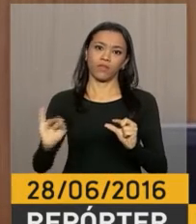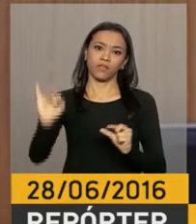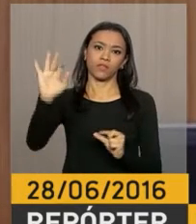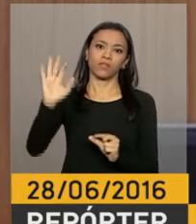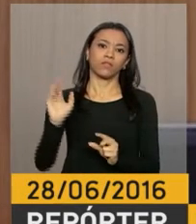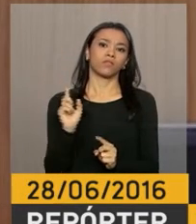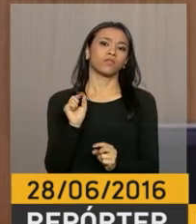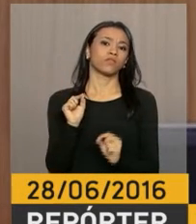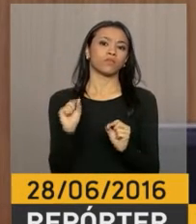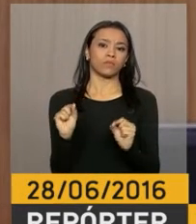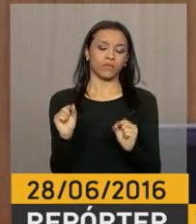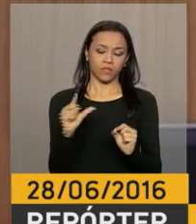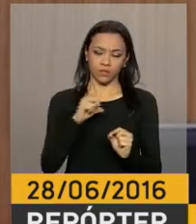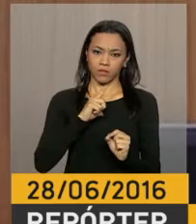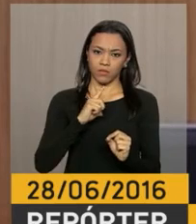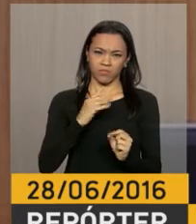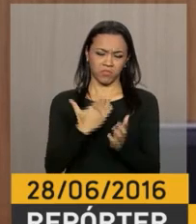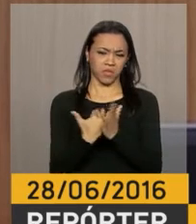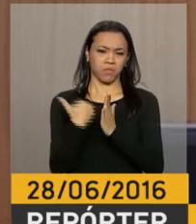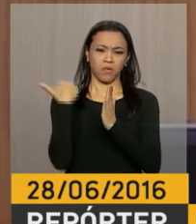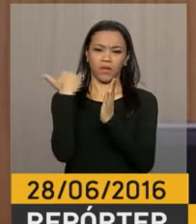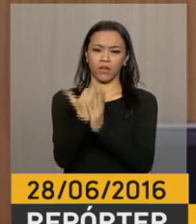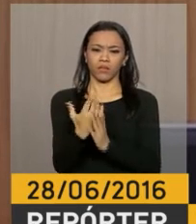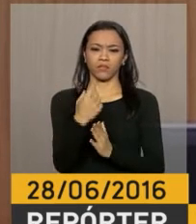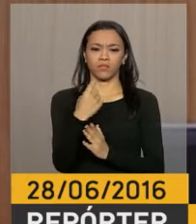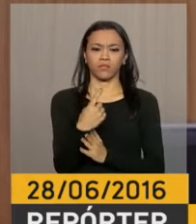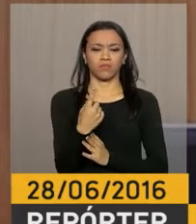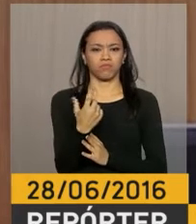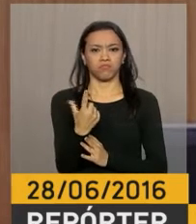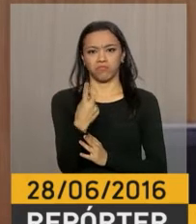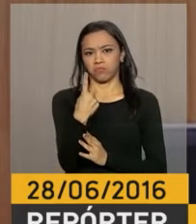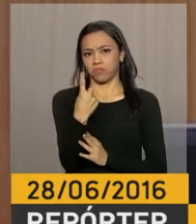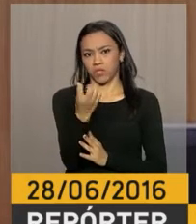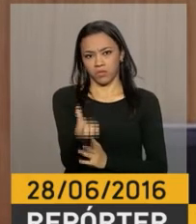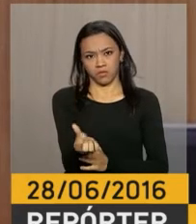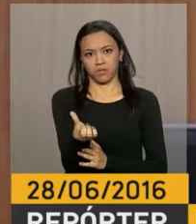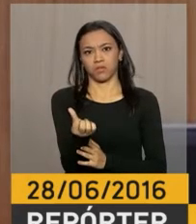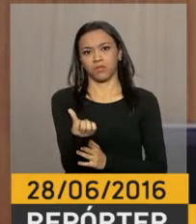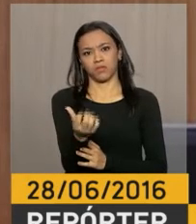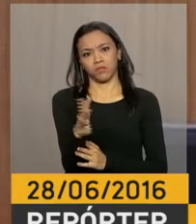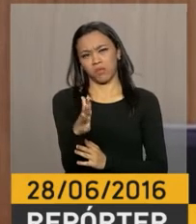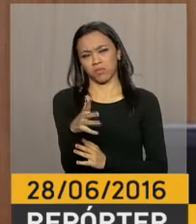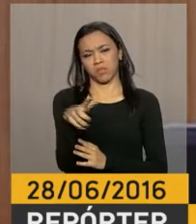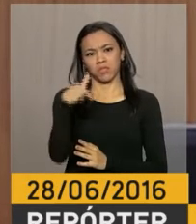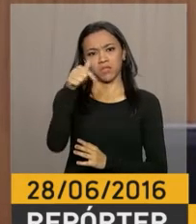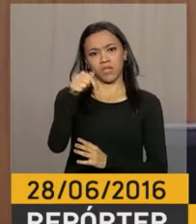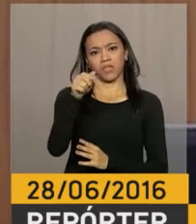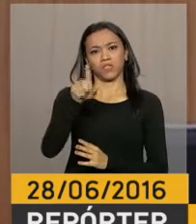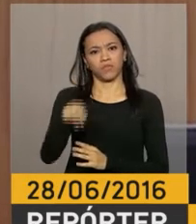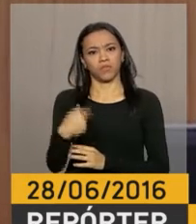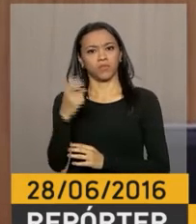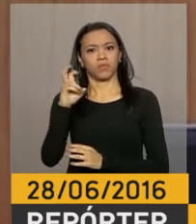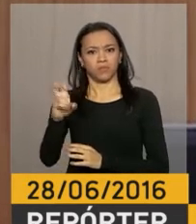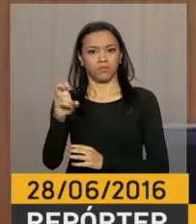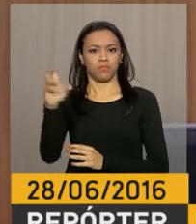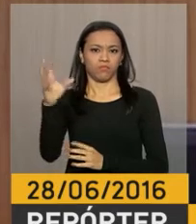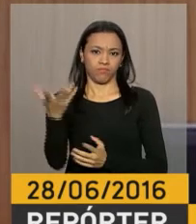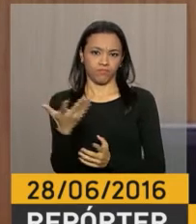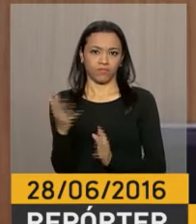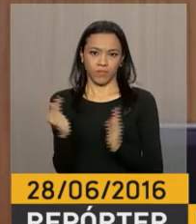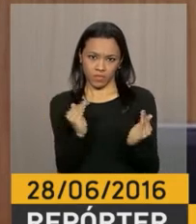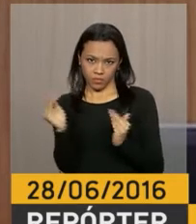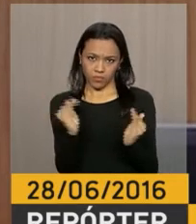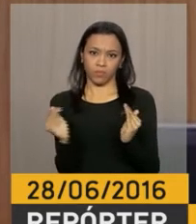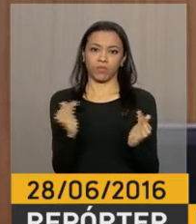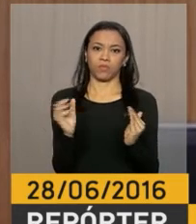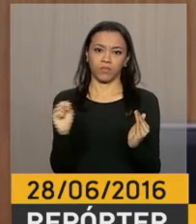que temos aí até maio de 2016 uma inflação de serviço rodando na casa de 7,5% e mantendo a tendência de queda. Esse